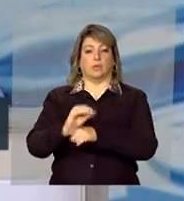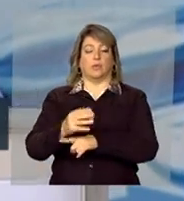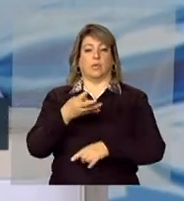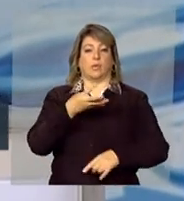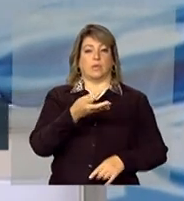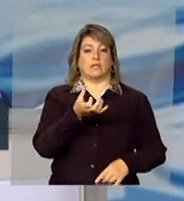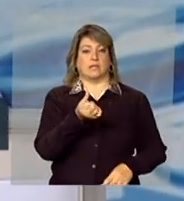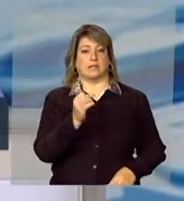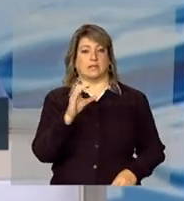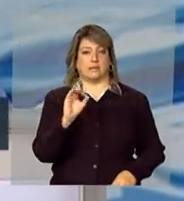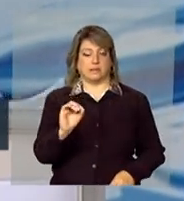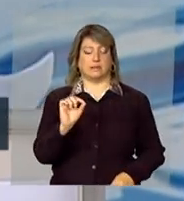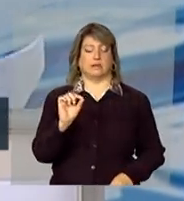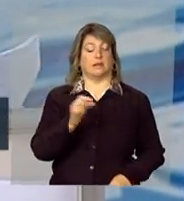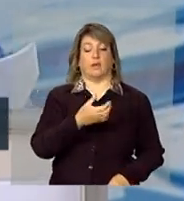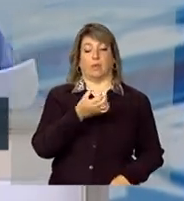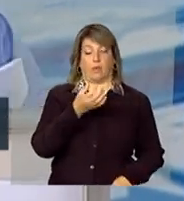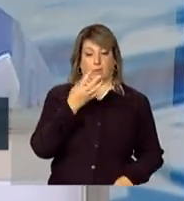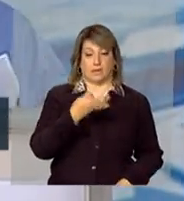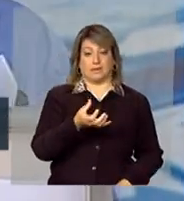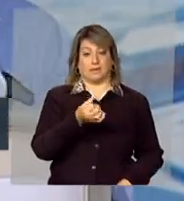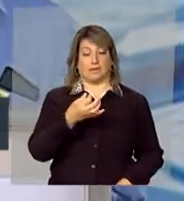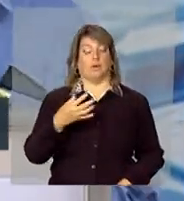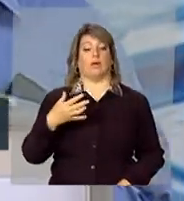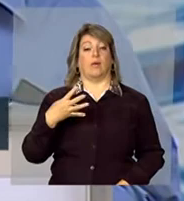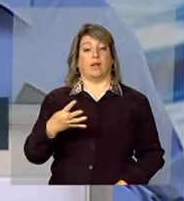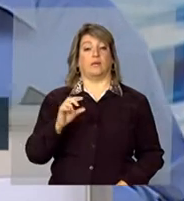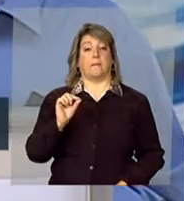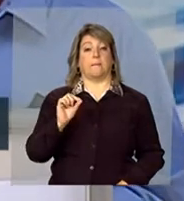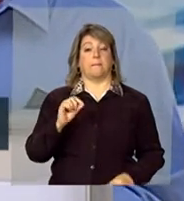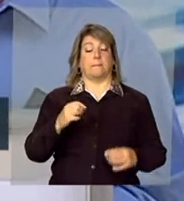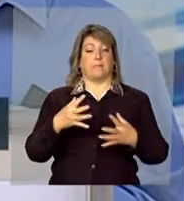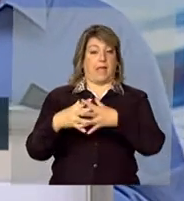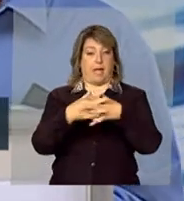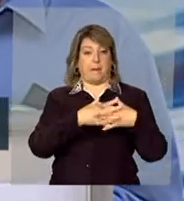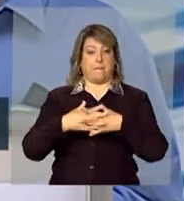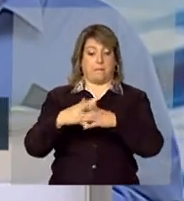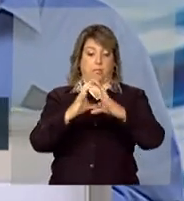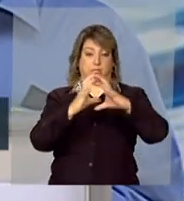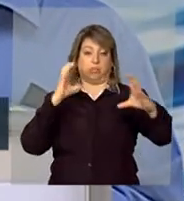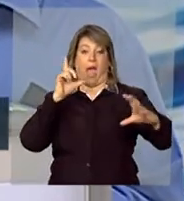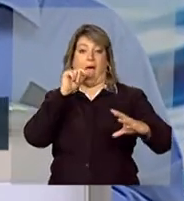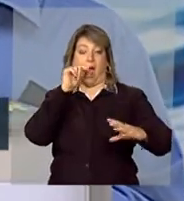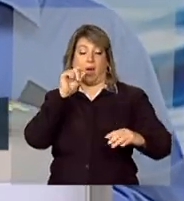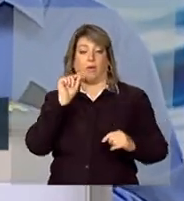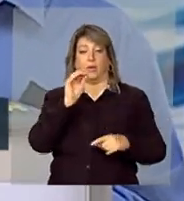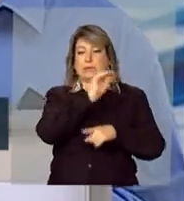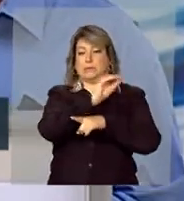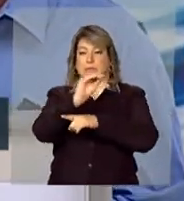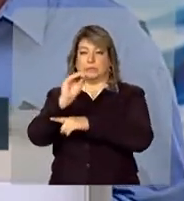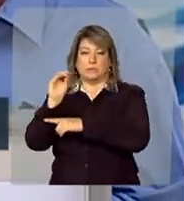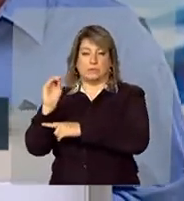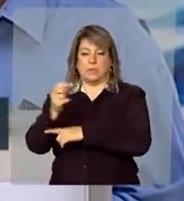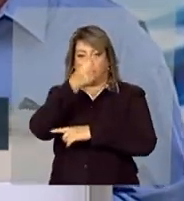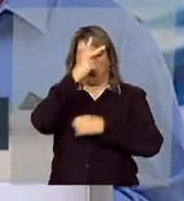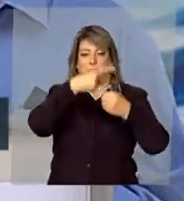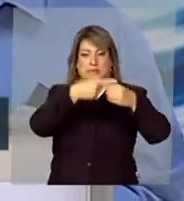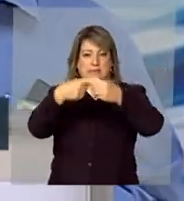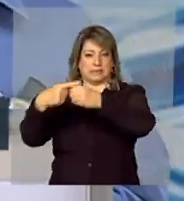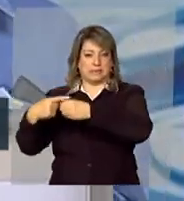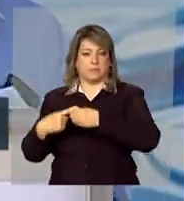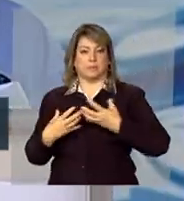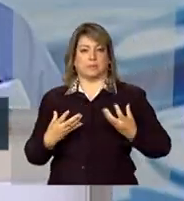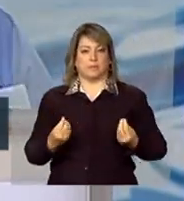470 carros-pipas em operação, trabalhando em 77 municípios e apoiando o governo